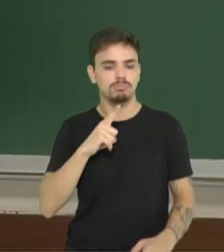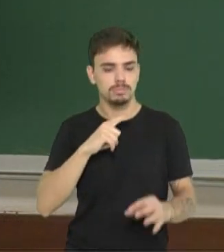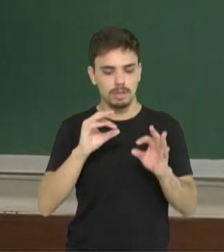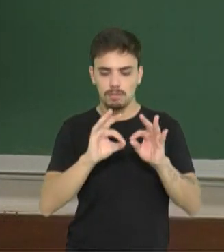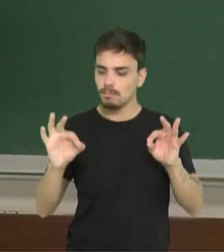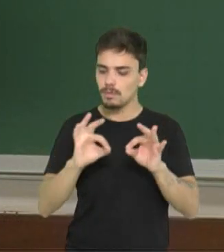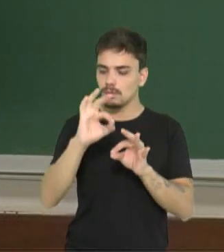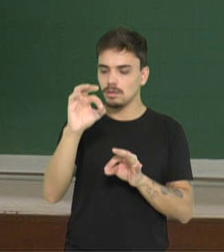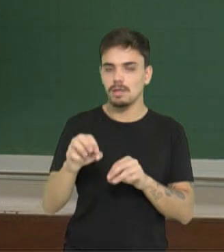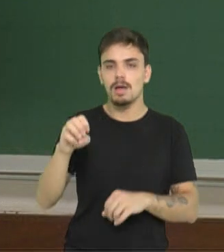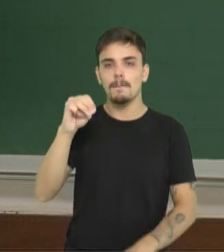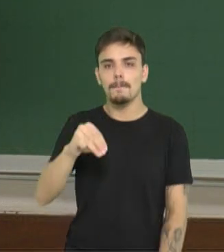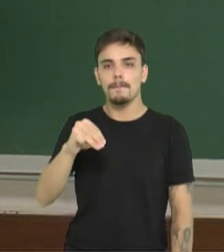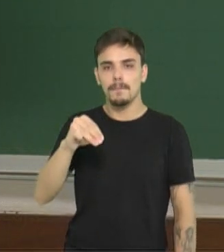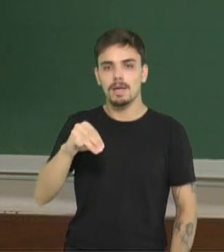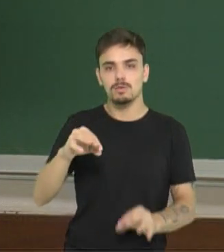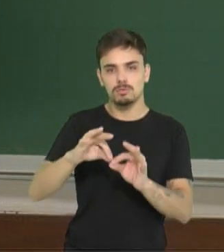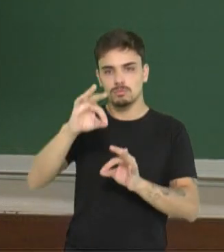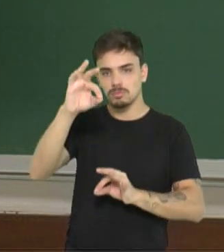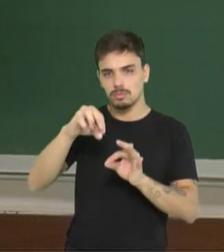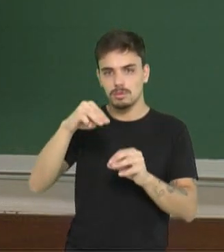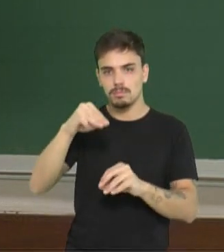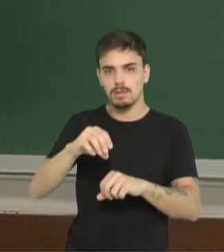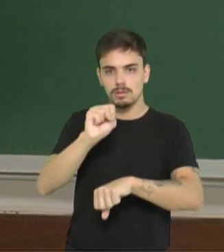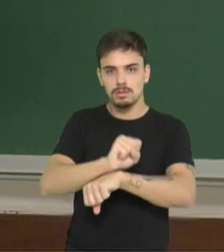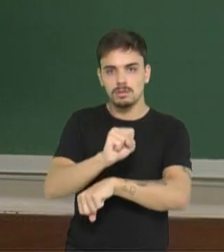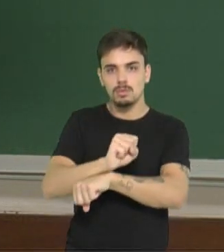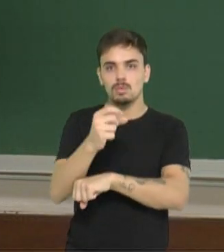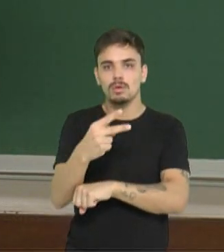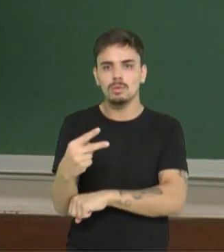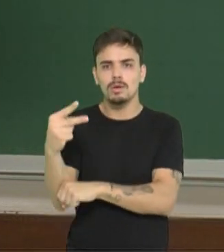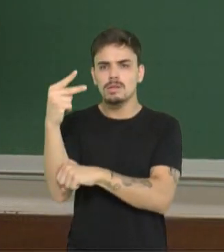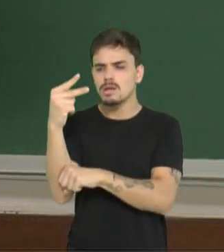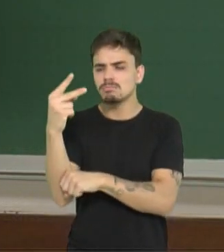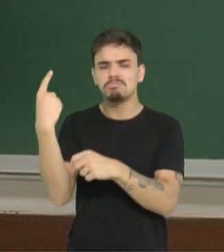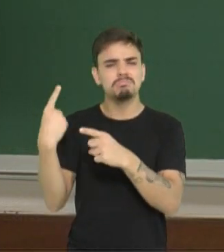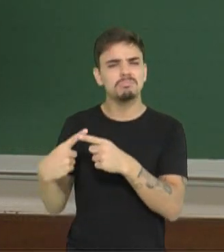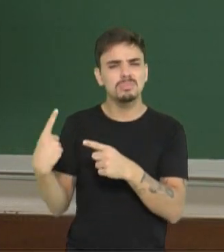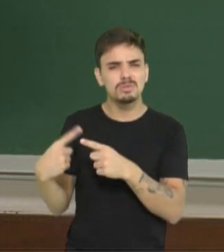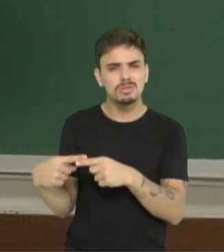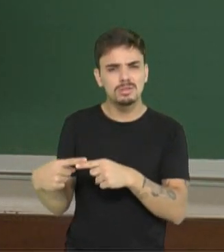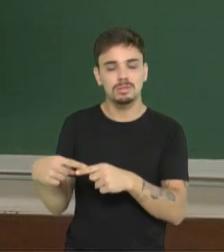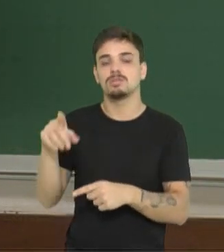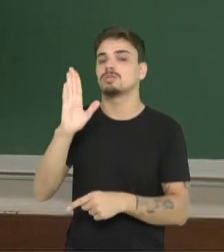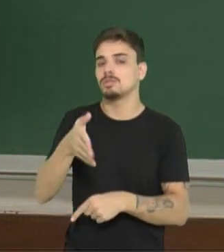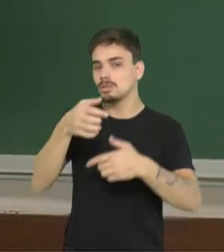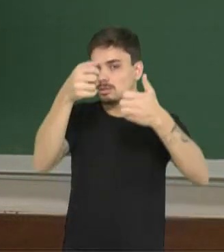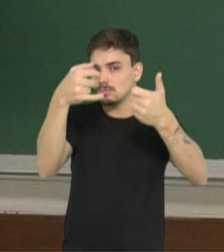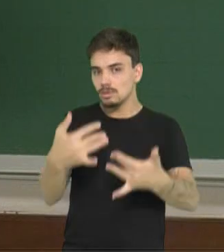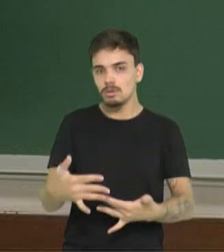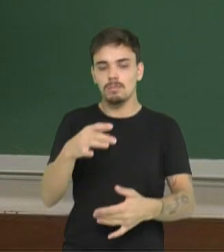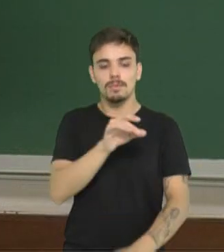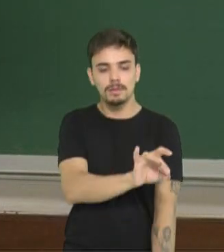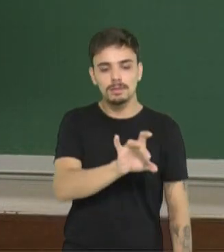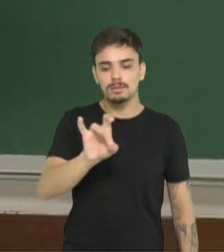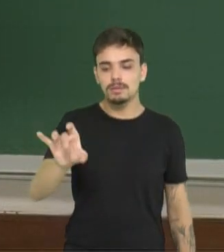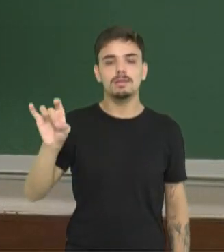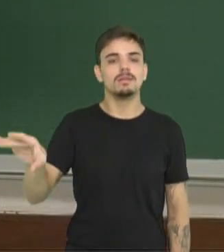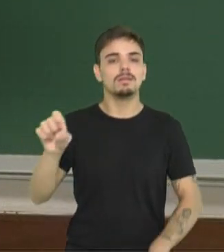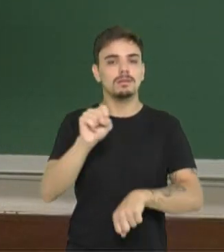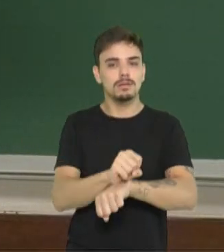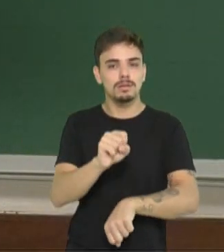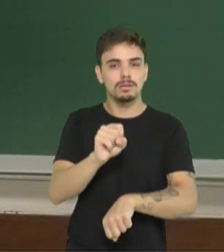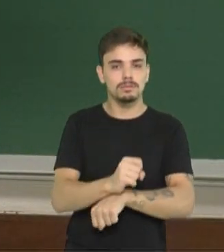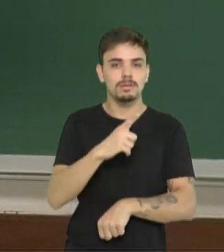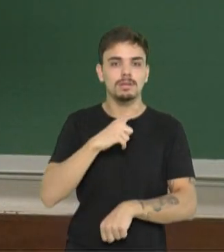por segundo ao quadrado. Por que ao quadrado? Nós já falamos sobre isso, né? A cada segundo essa velocidade